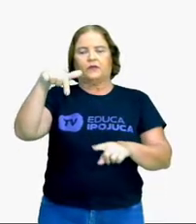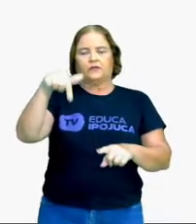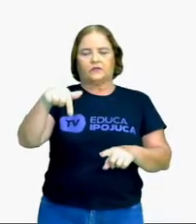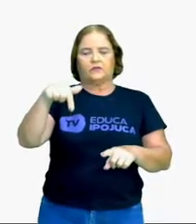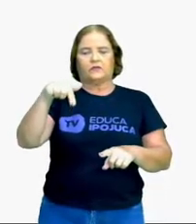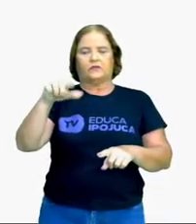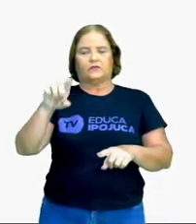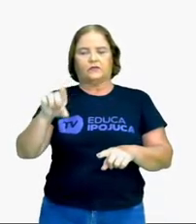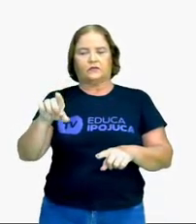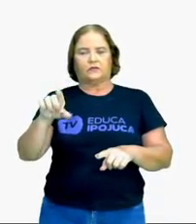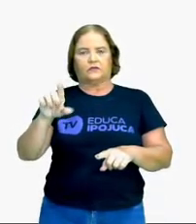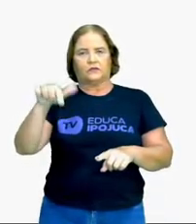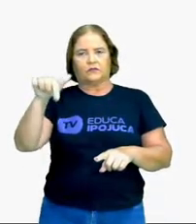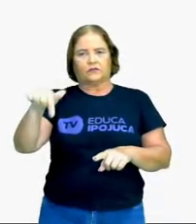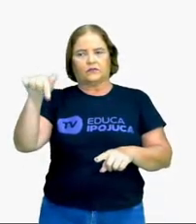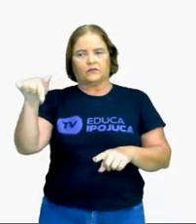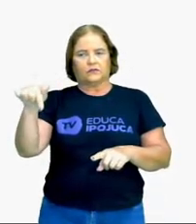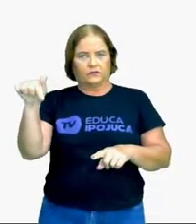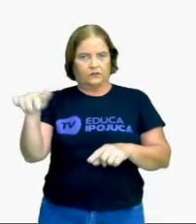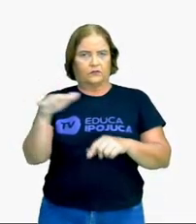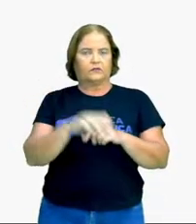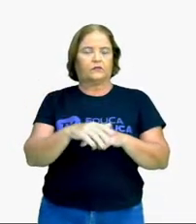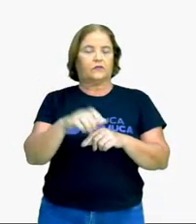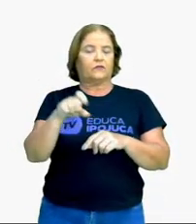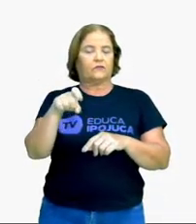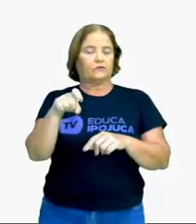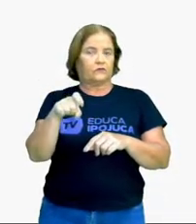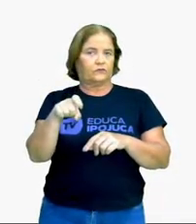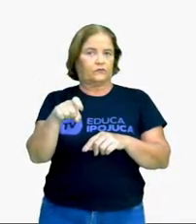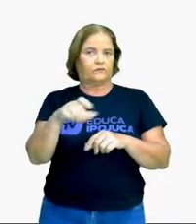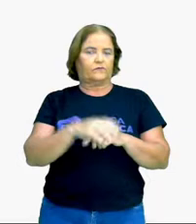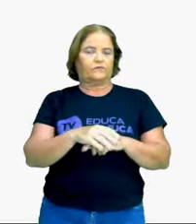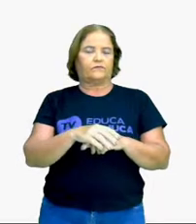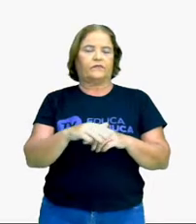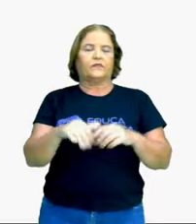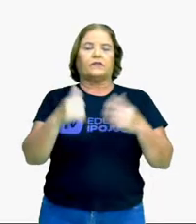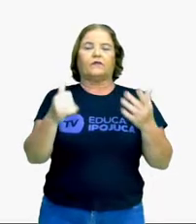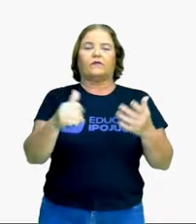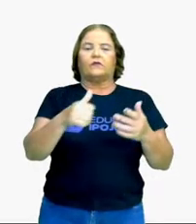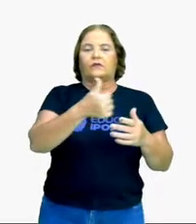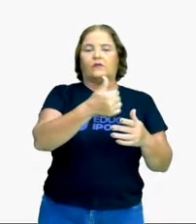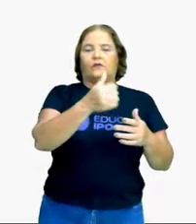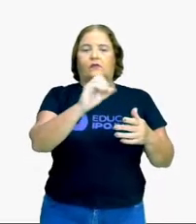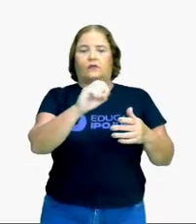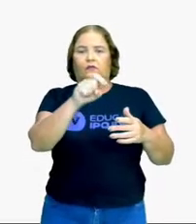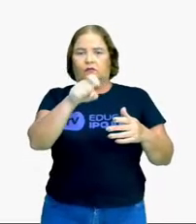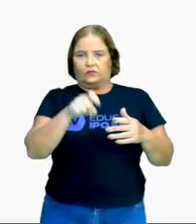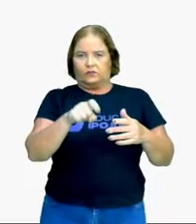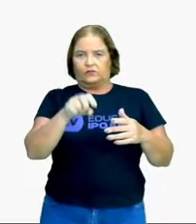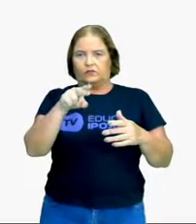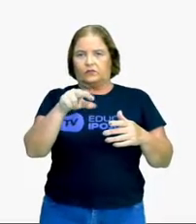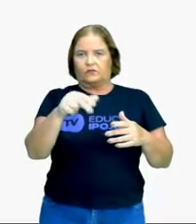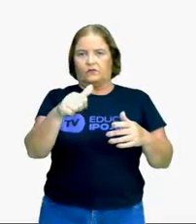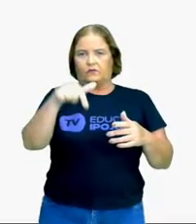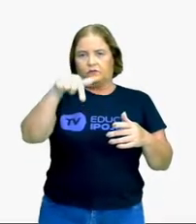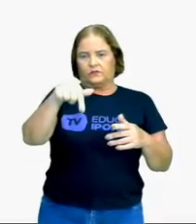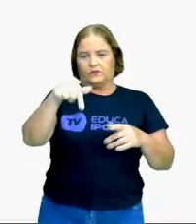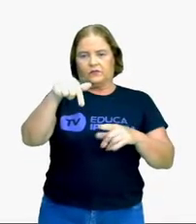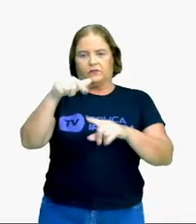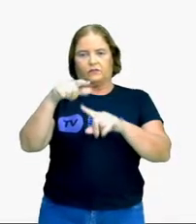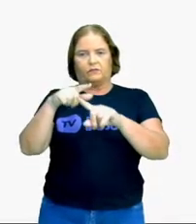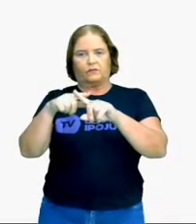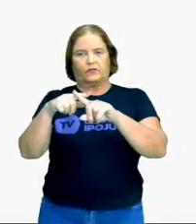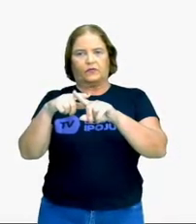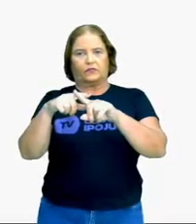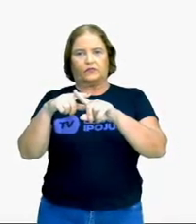7777, que é o x. Então, 10x é igual a 7 mais x. Você